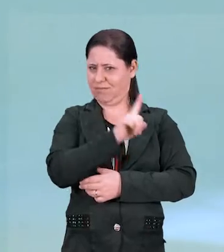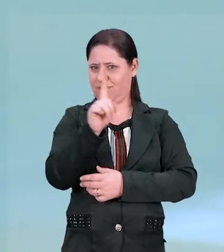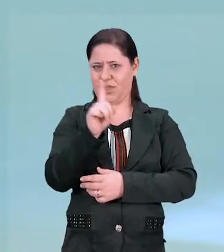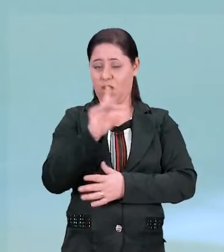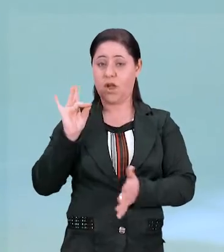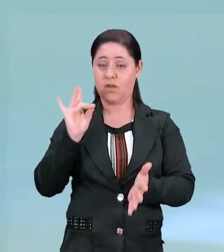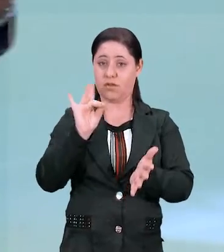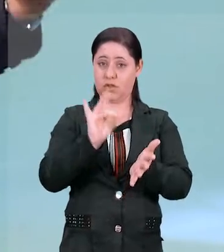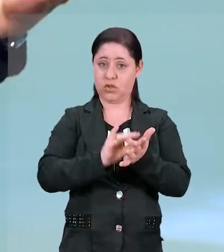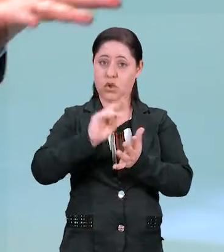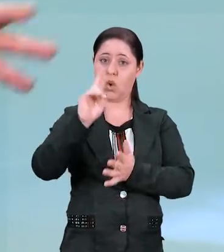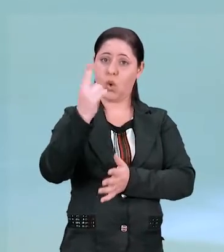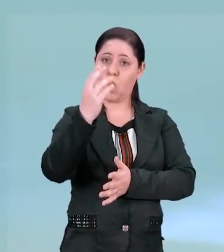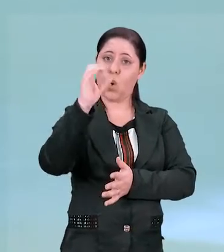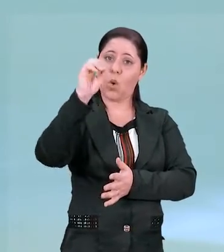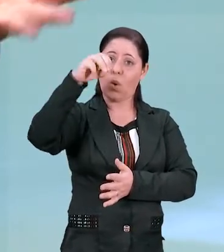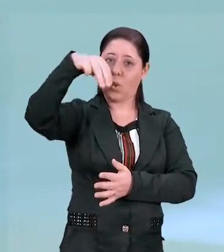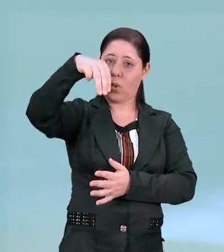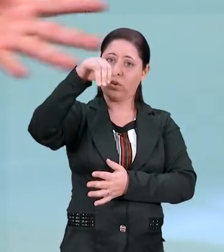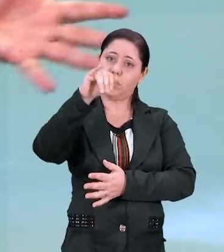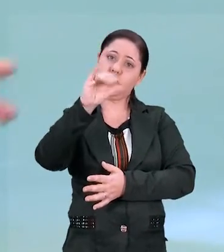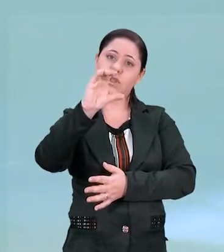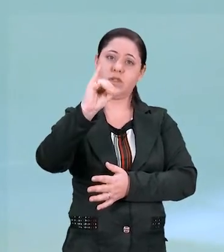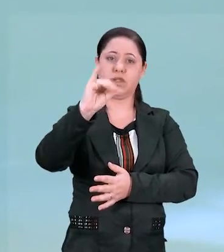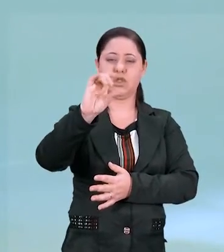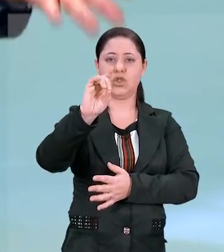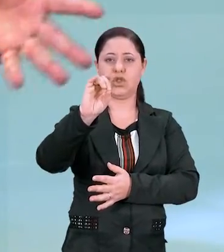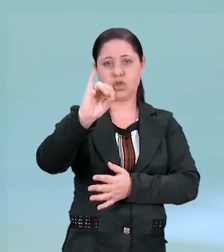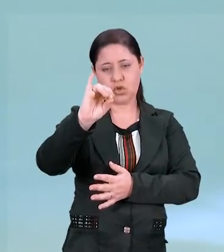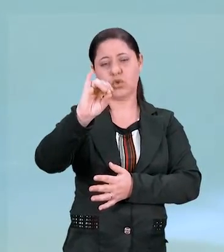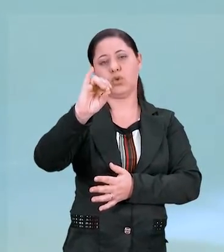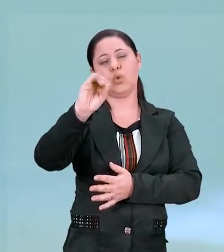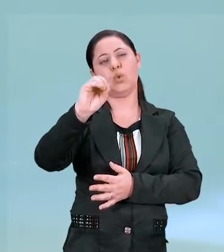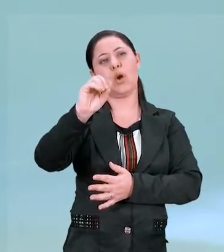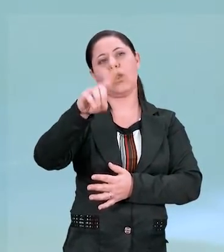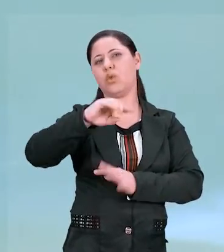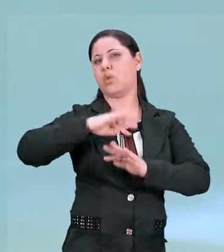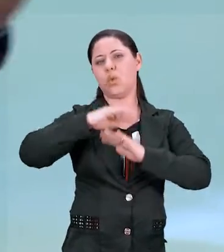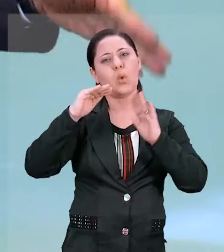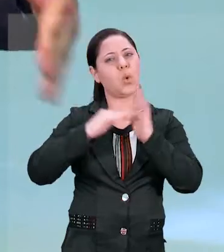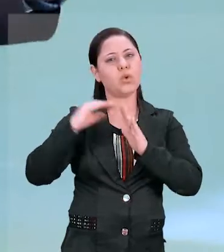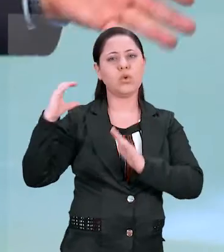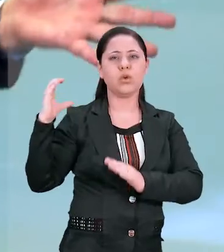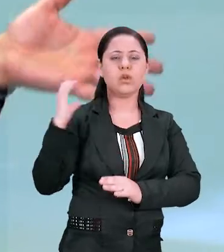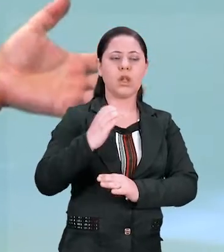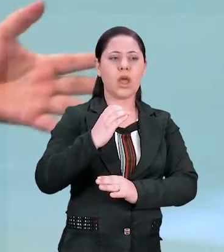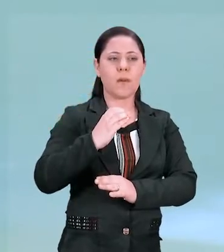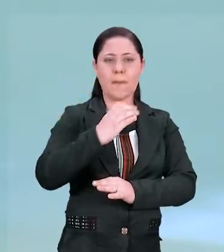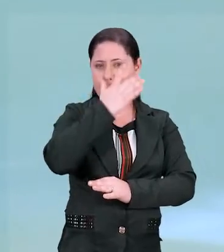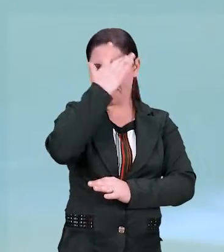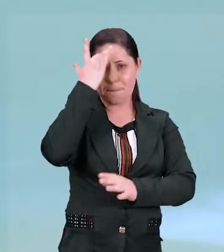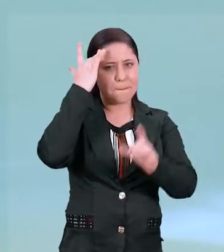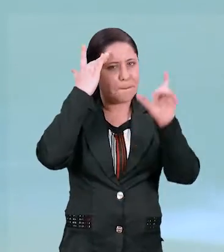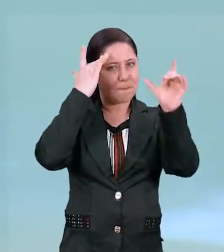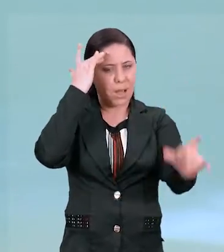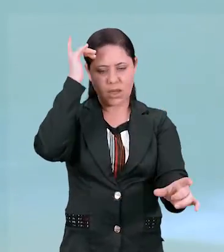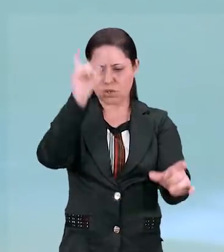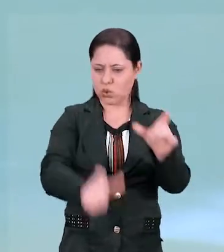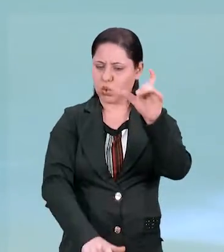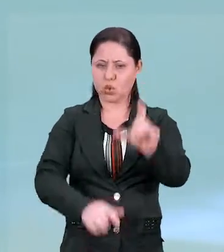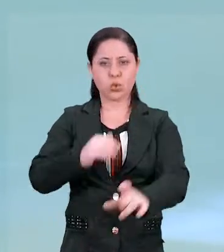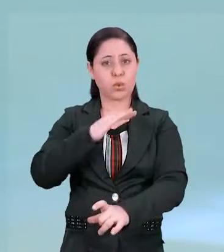verdade, homicídio é todo o crime que leva a óbito uma pessoa. E aí